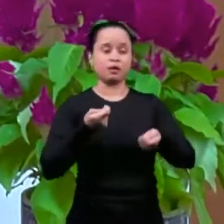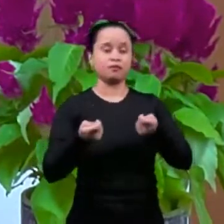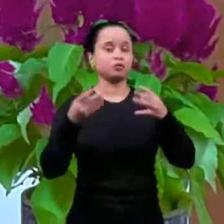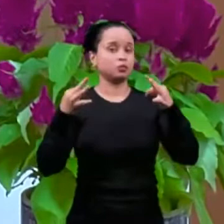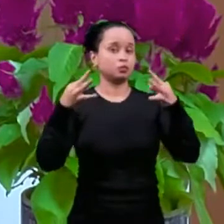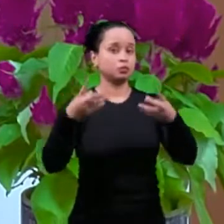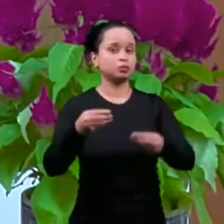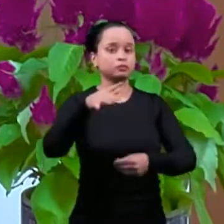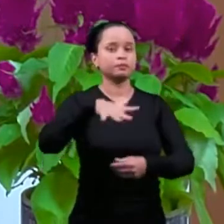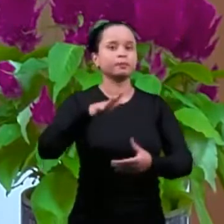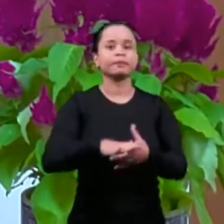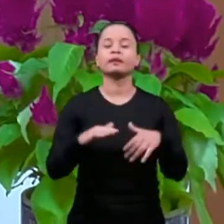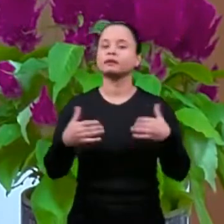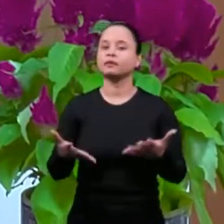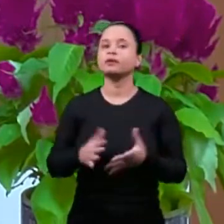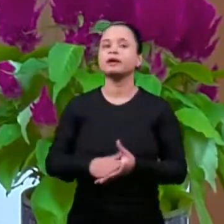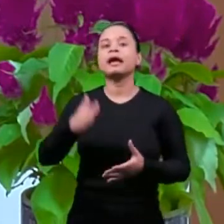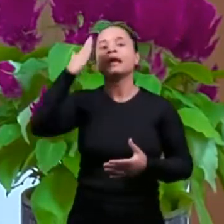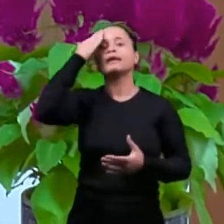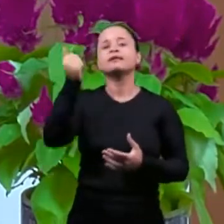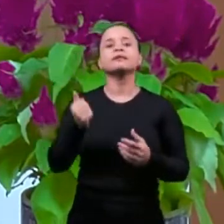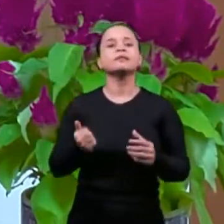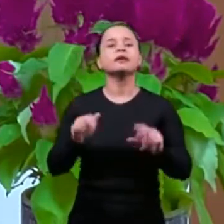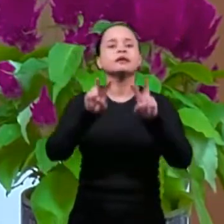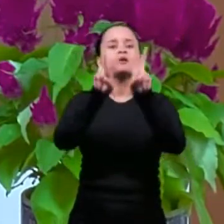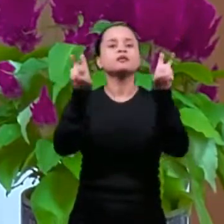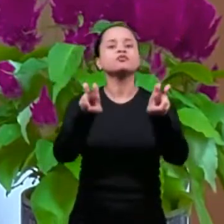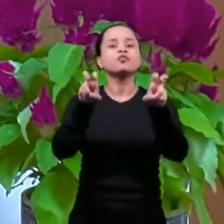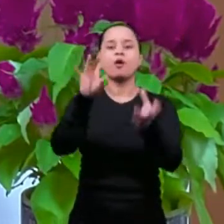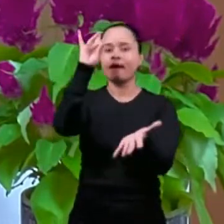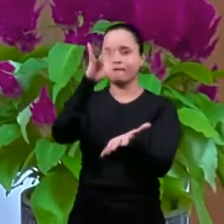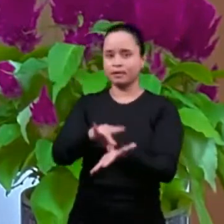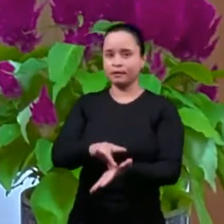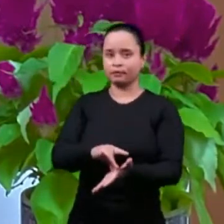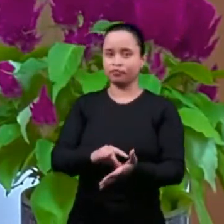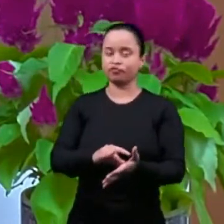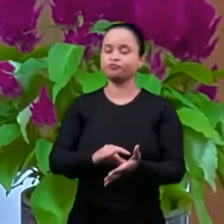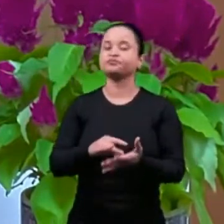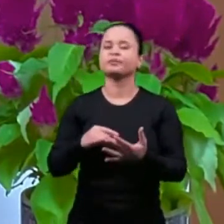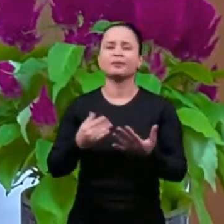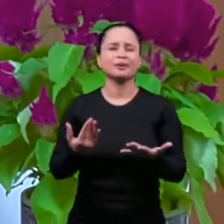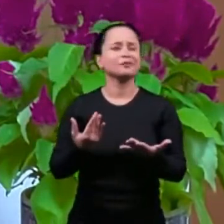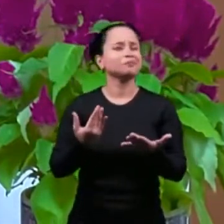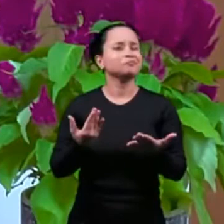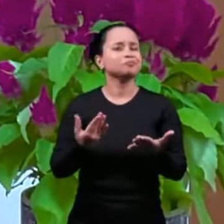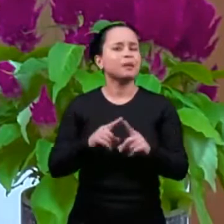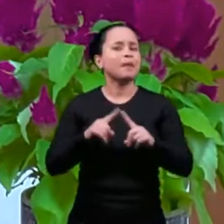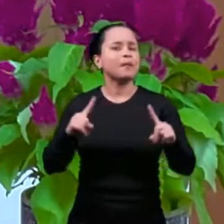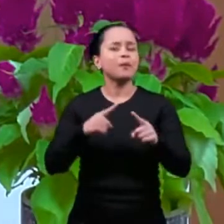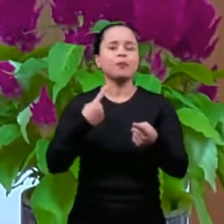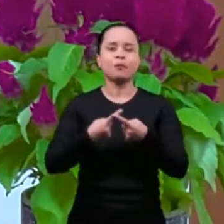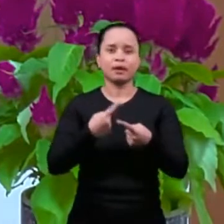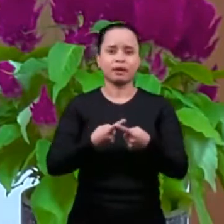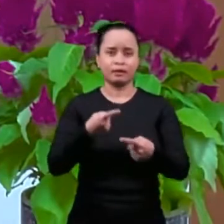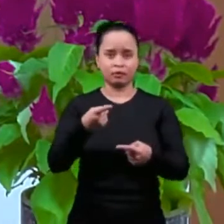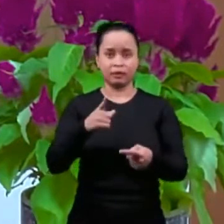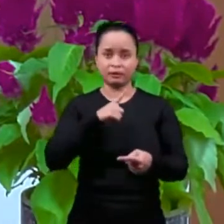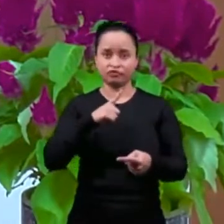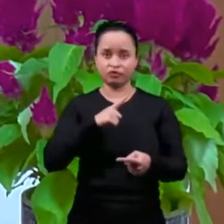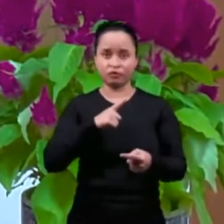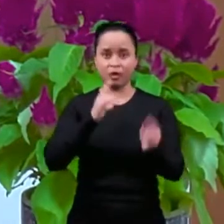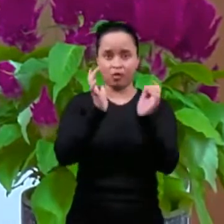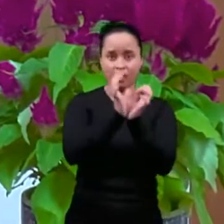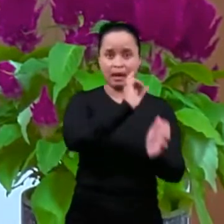E ele queria saber a respeito da verdade, porque o Império Romano tinha uma predileção pelo